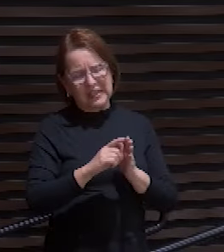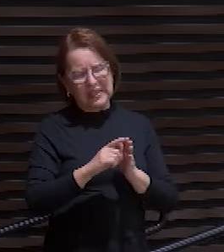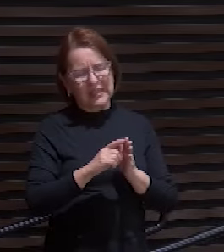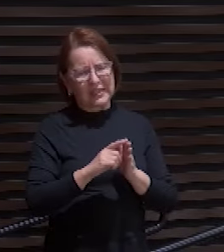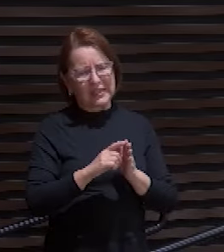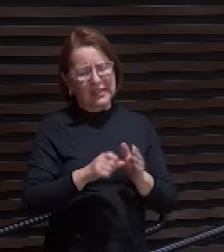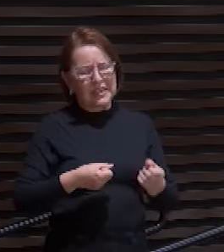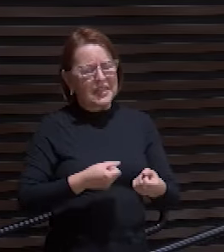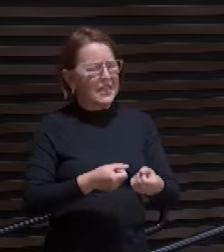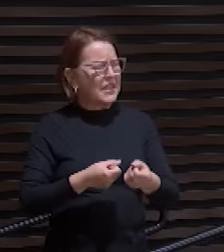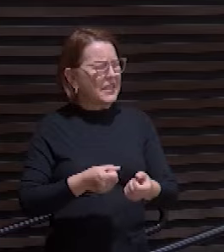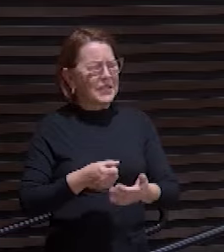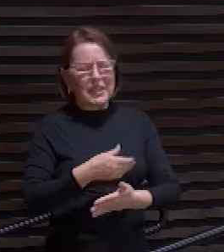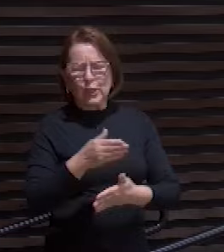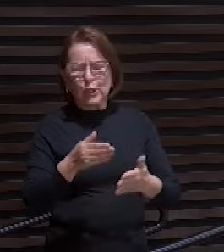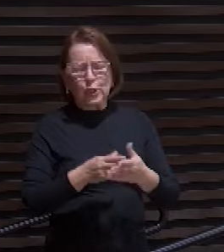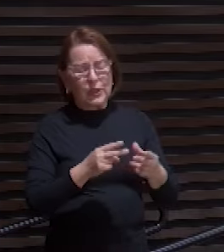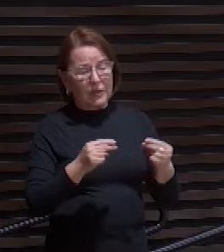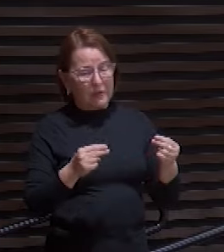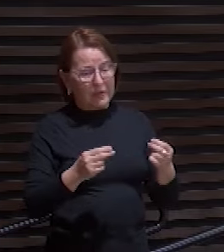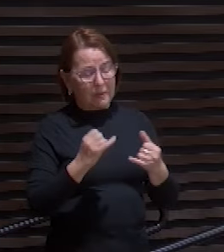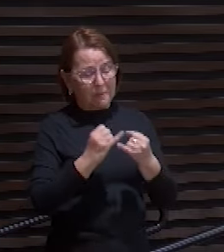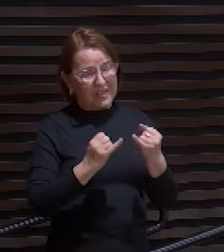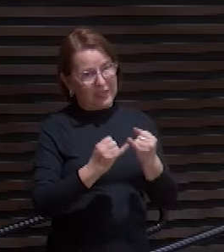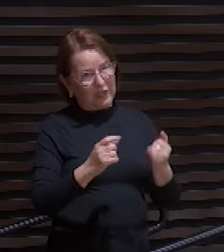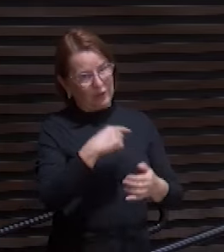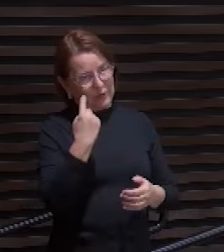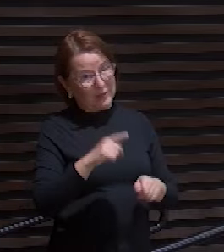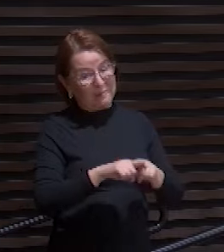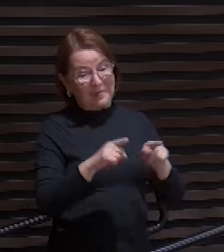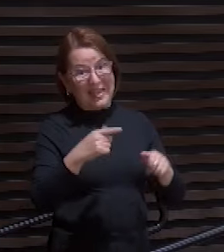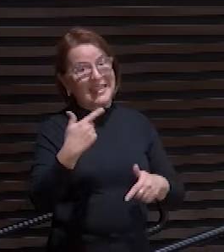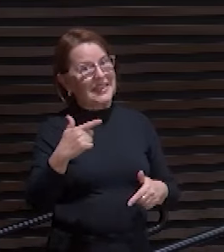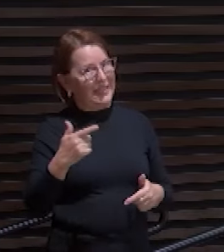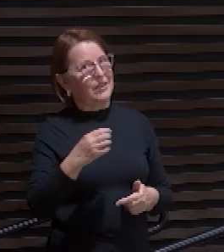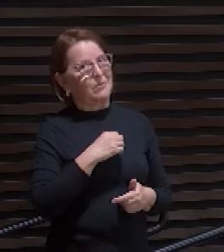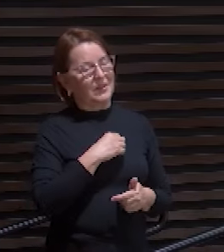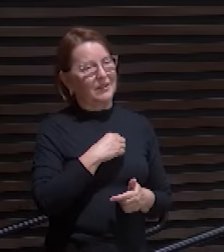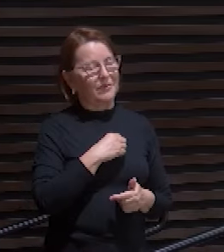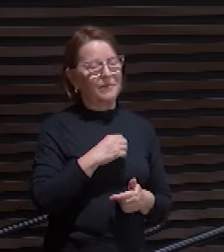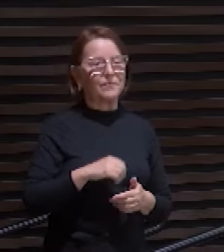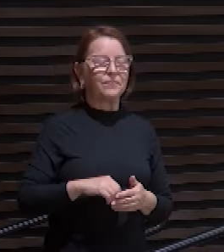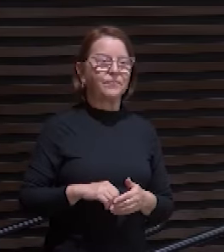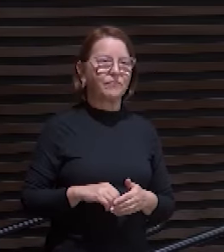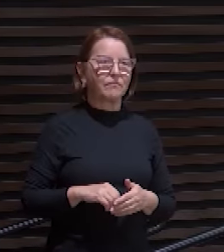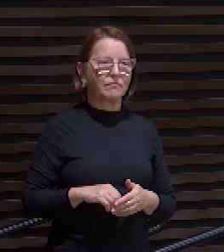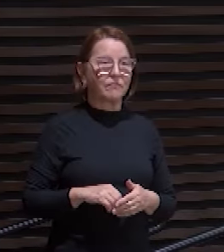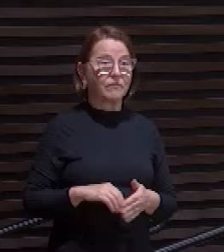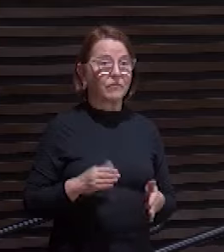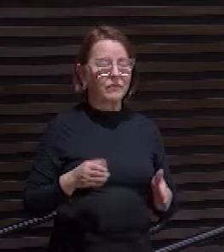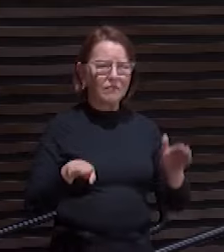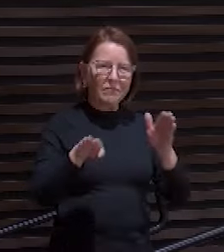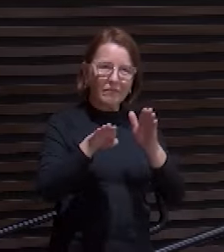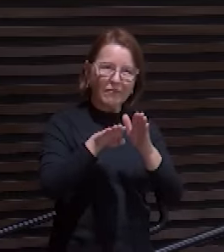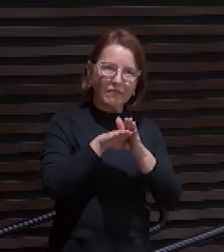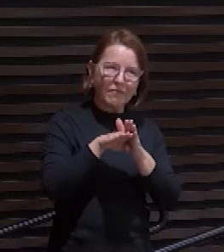as coisas à nossa semelhança, mas sem pecado. E aí ele diz: acheguemo-nos,